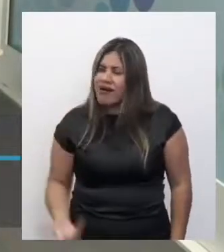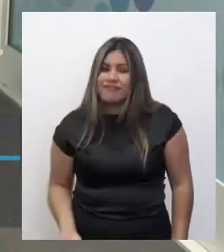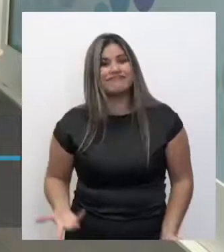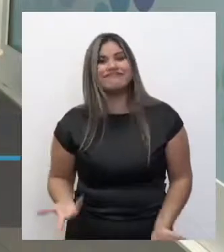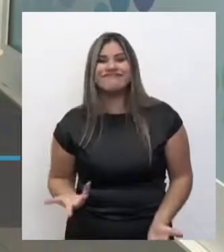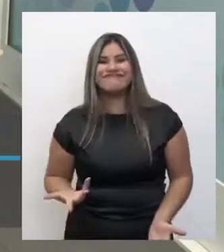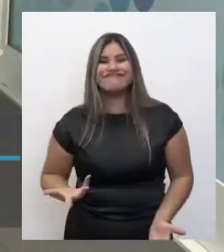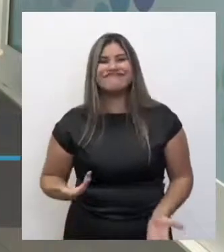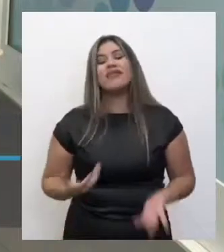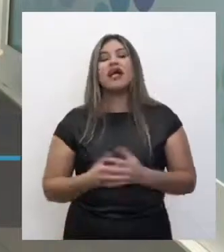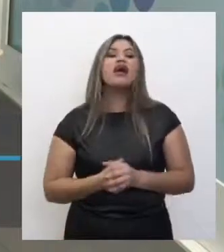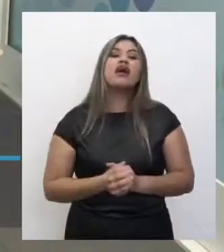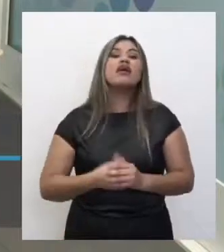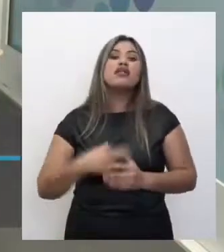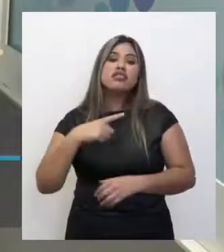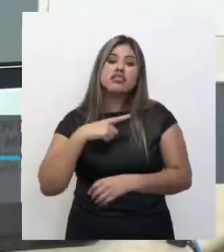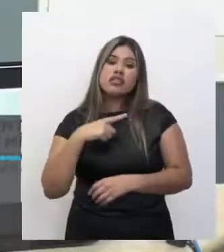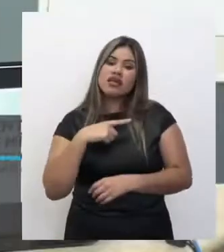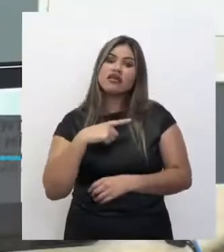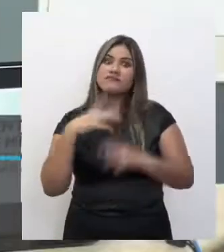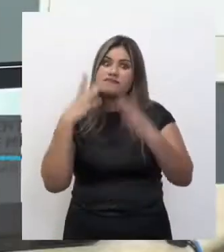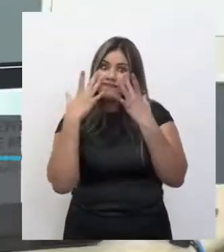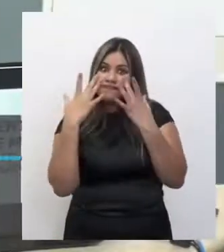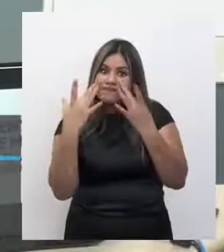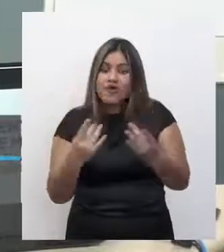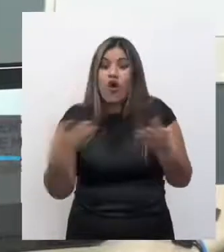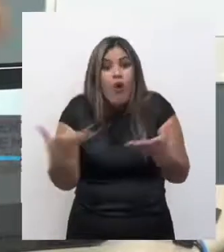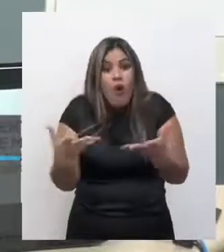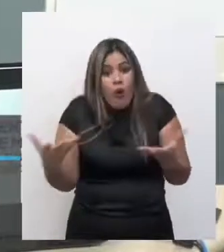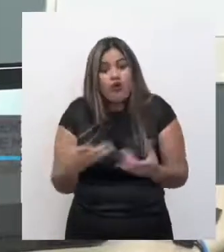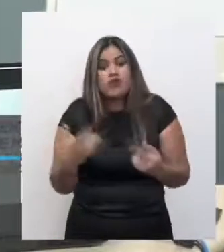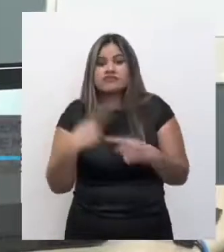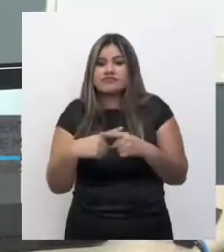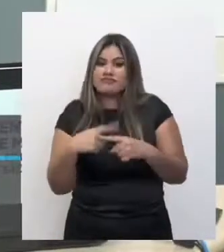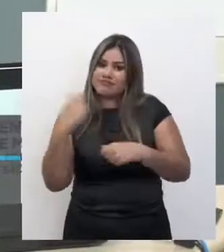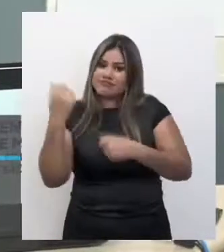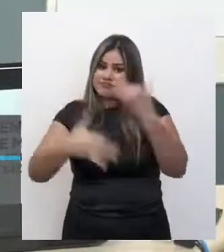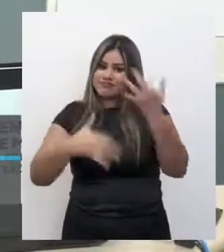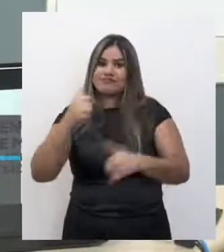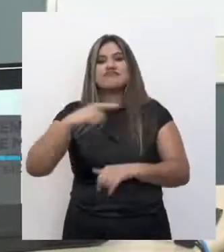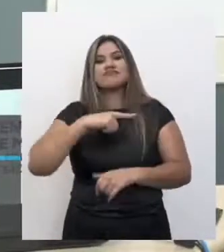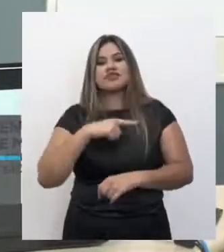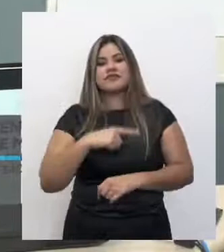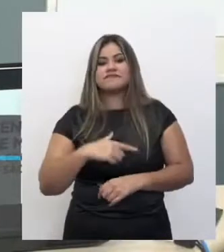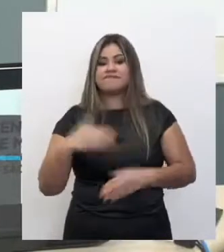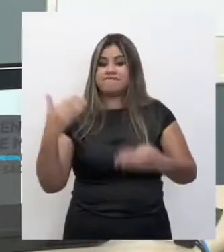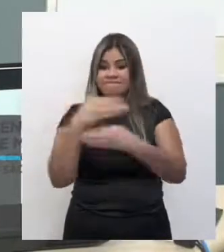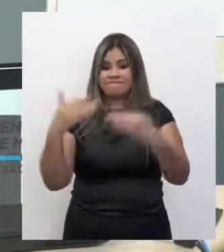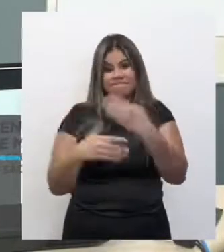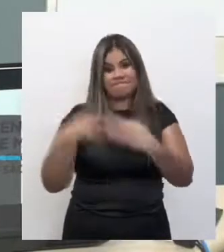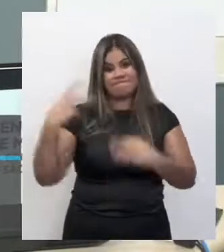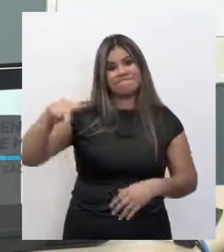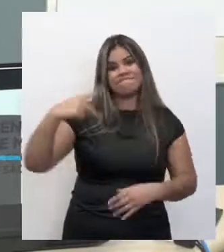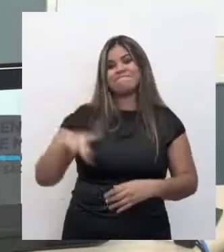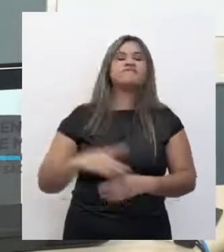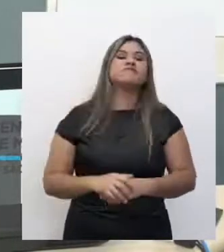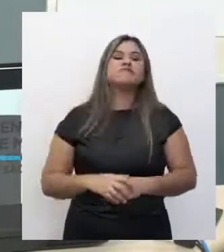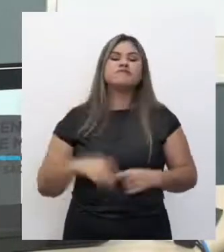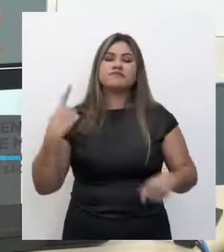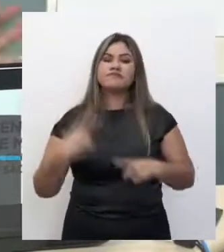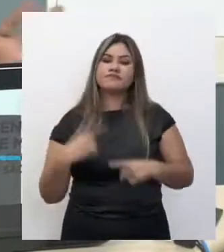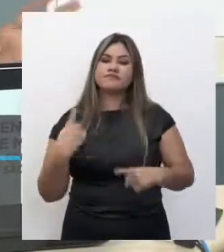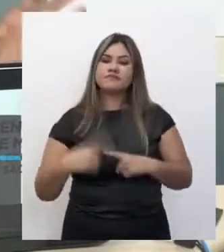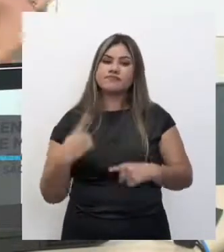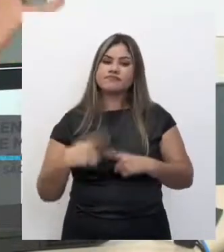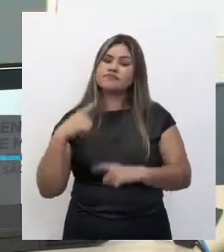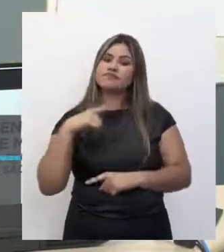Então, presta muita atenção na aula de hoje, que a gente vai falar sobre isso. Ô, Ed, o próximo slide é teu, hein? Certo. Por quê? Porque aí